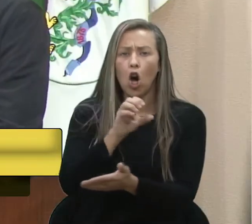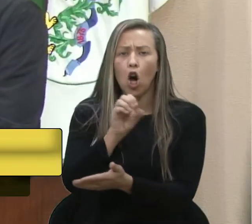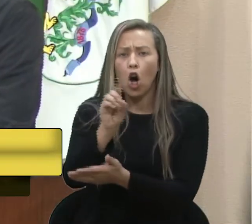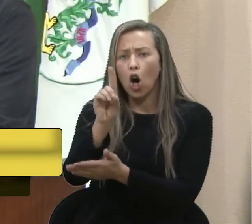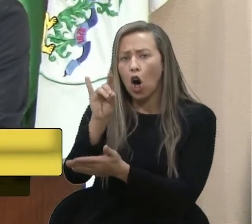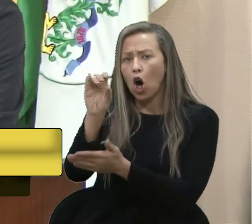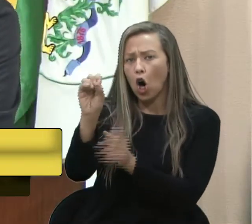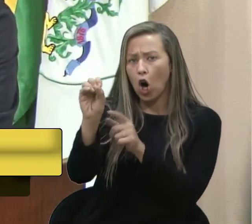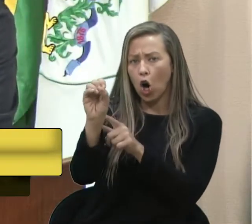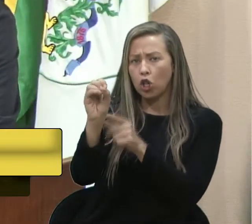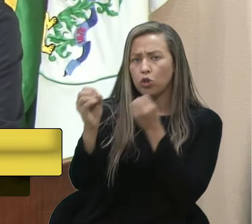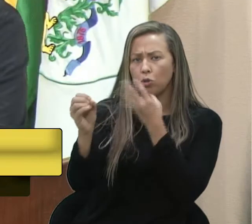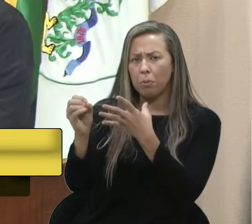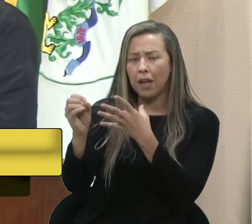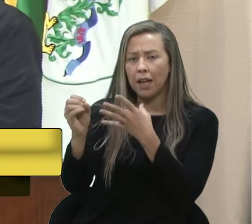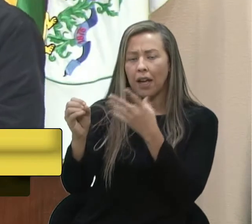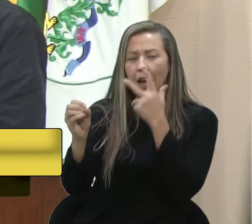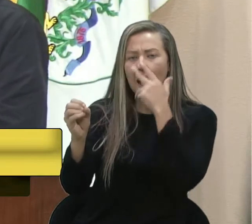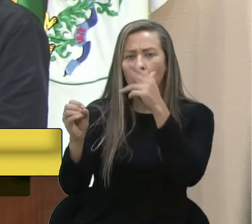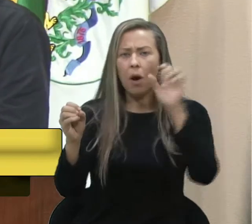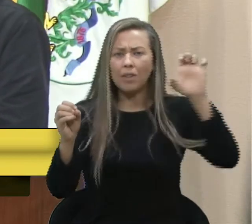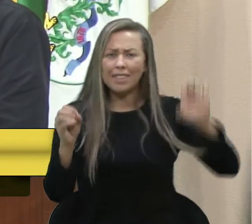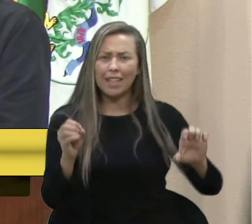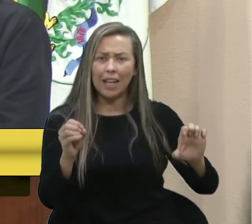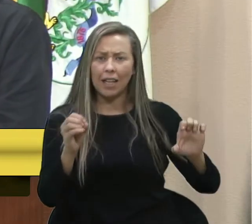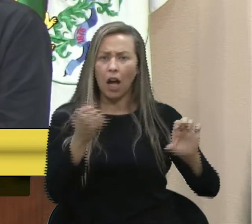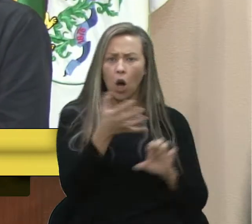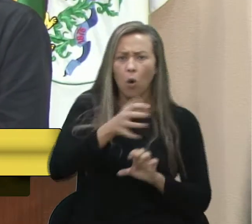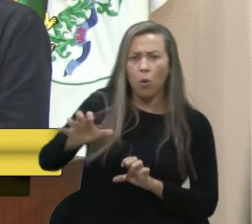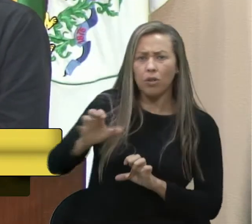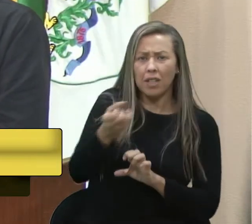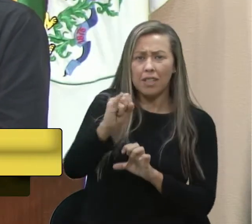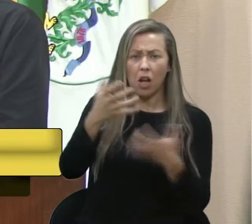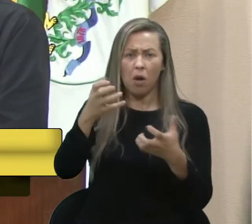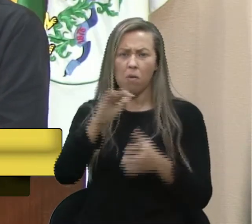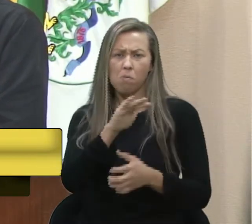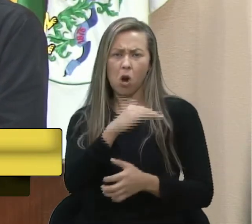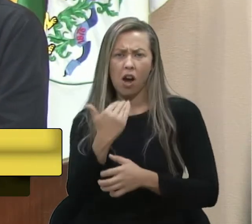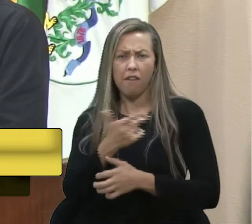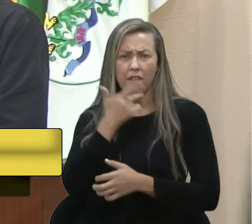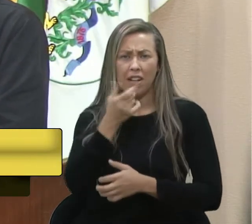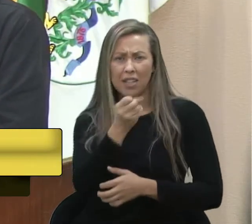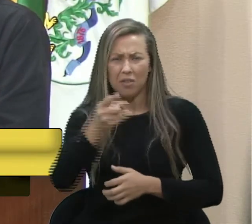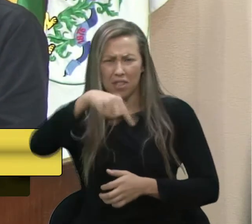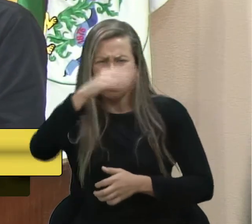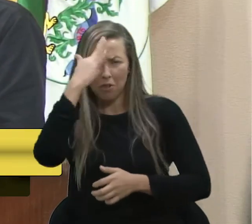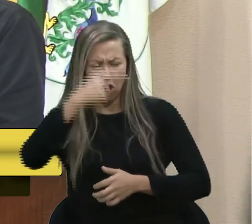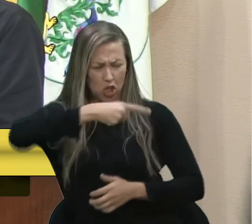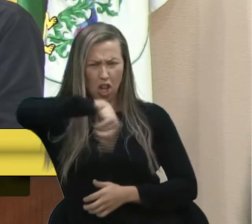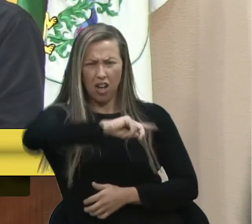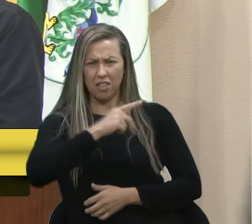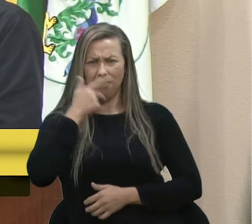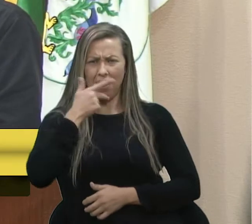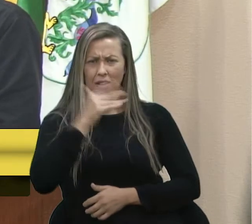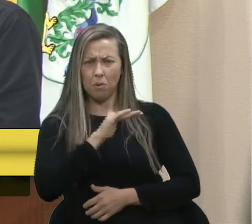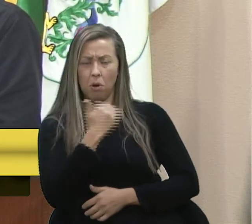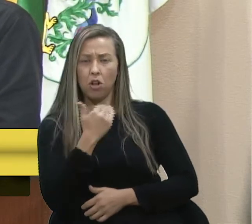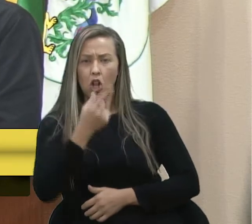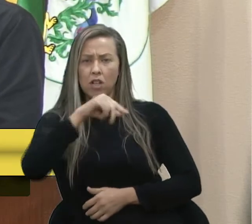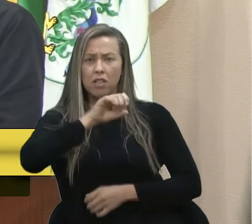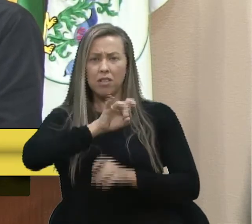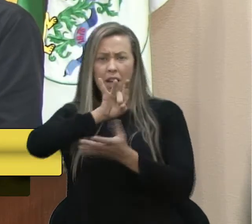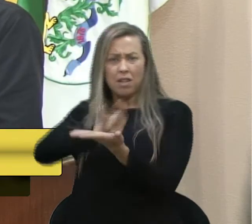esquerda, parece que ele é lindo, né? Desejar a morte de alguém, imaginem se algum de nós desejasse a morte de alguém, nós seríamos